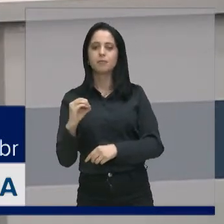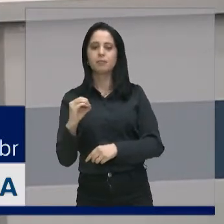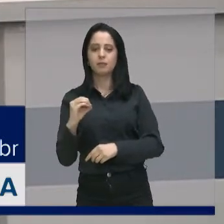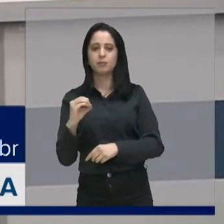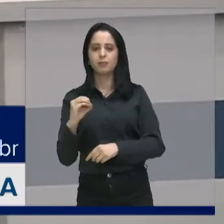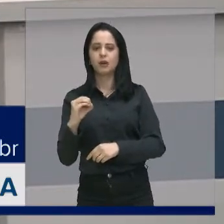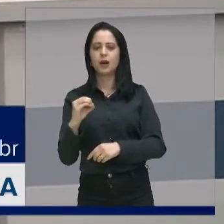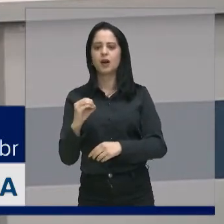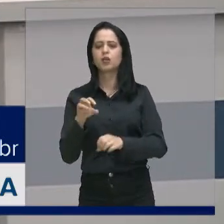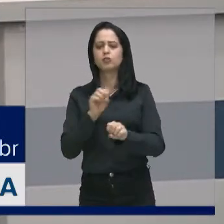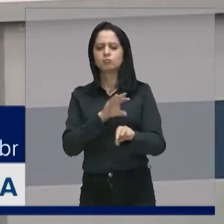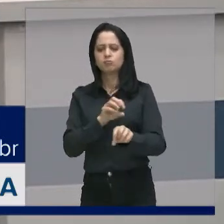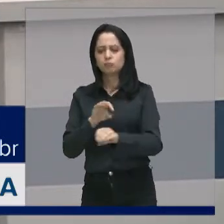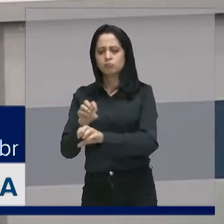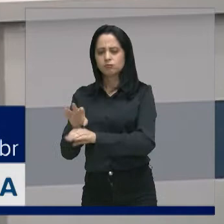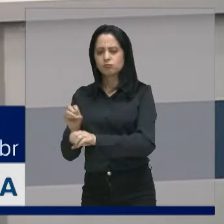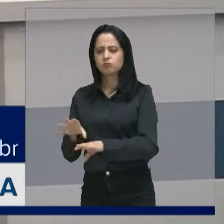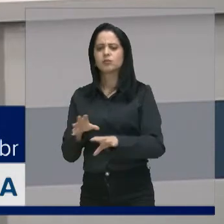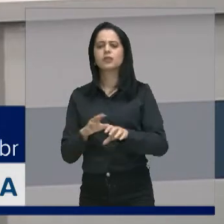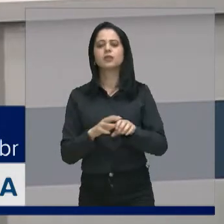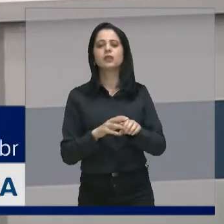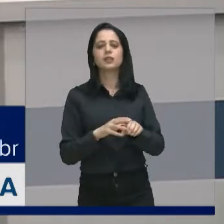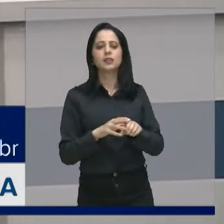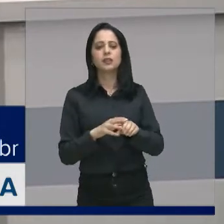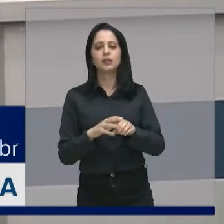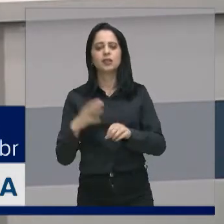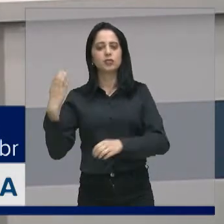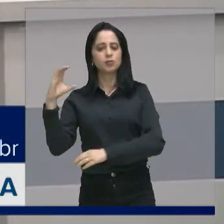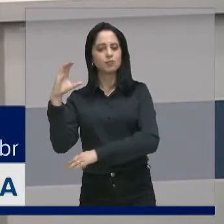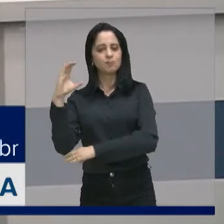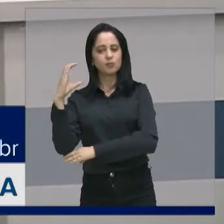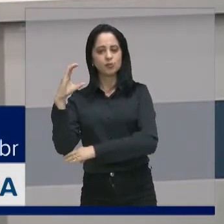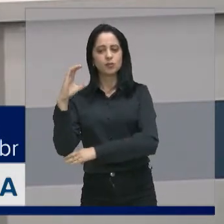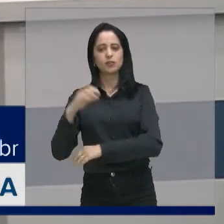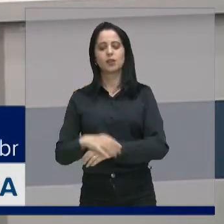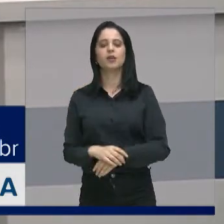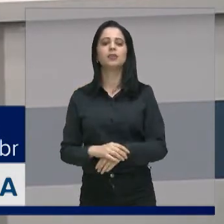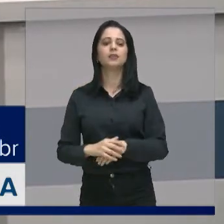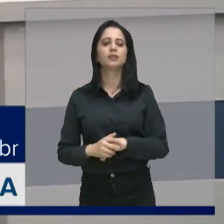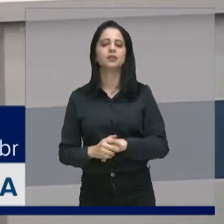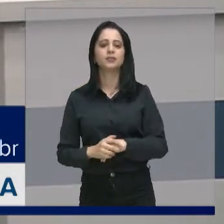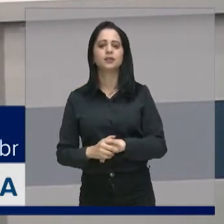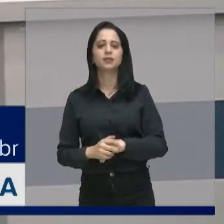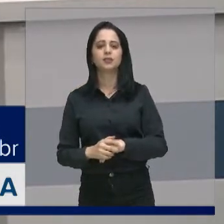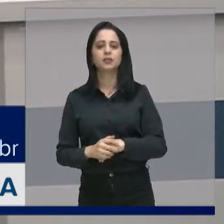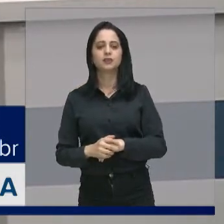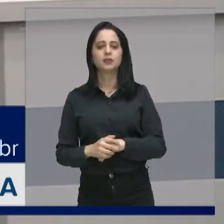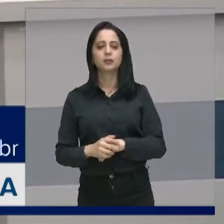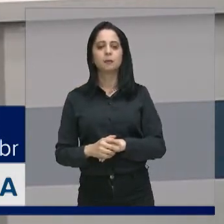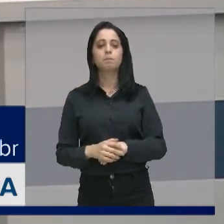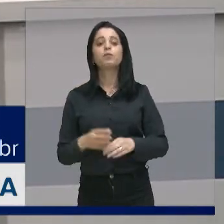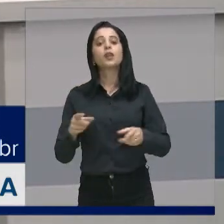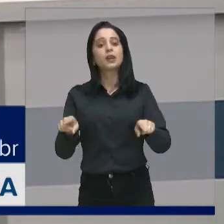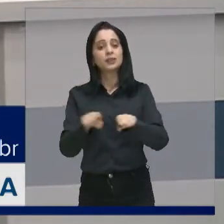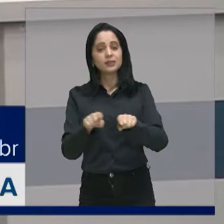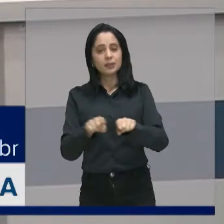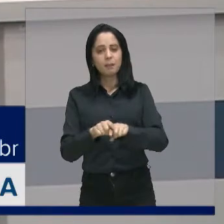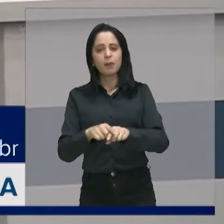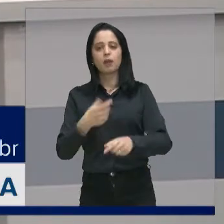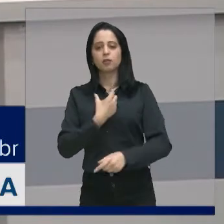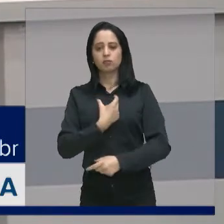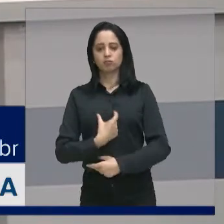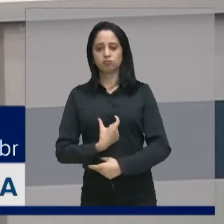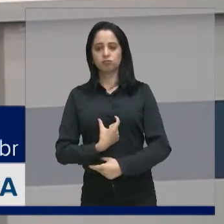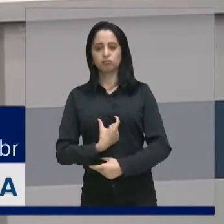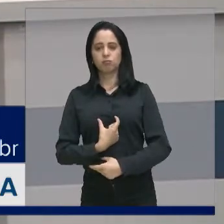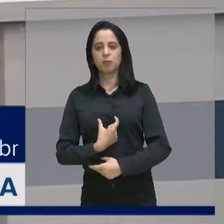de Aeronáutica e tinha os títulos de Comendador do Rio Branco, Grão-Cruz da Ordem Nacional do Mérito Científico